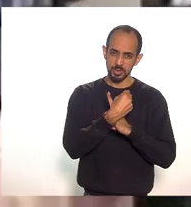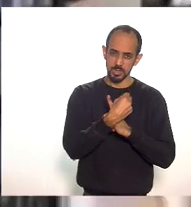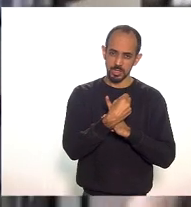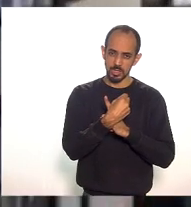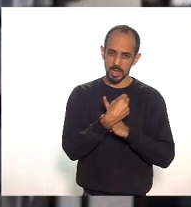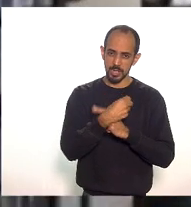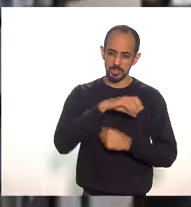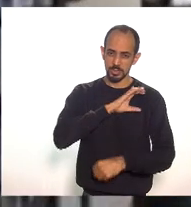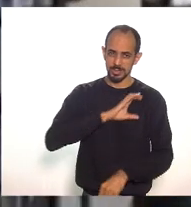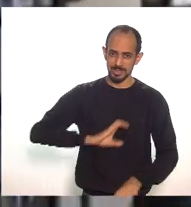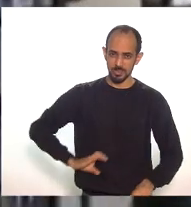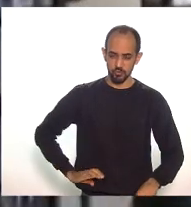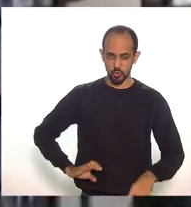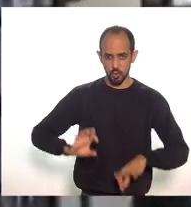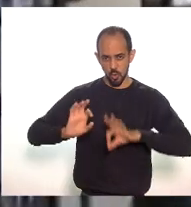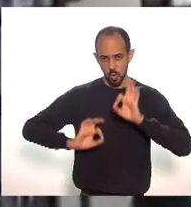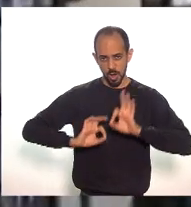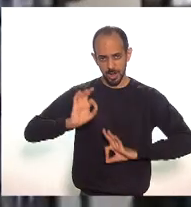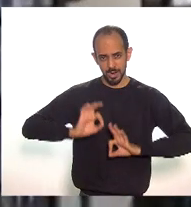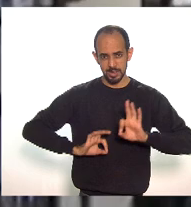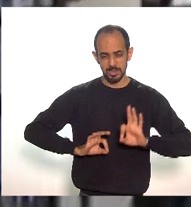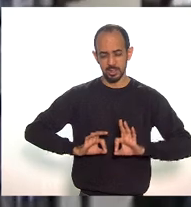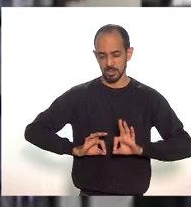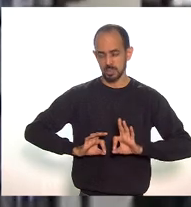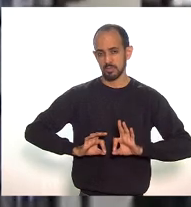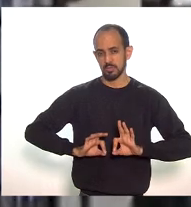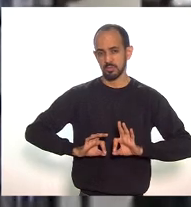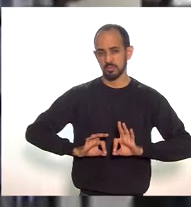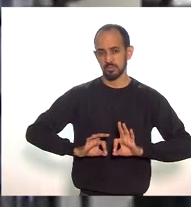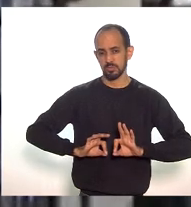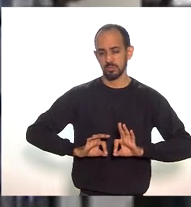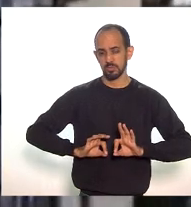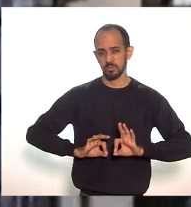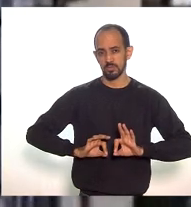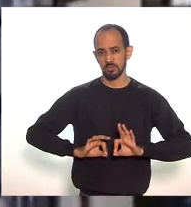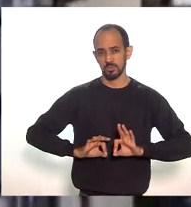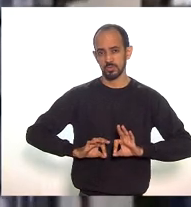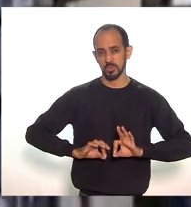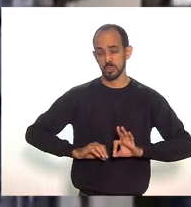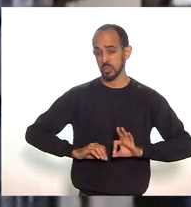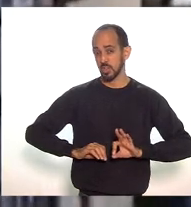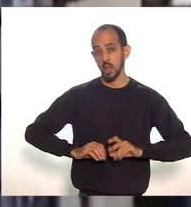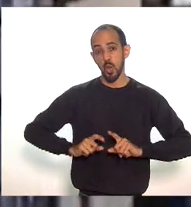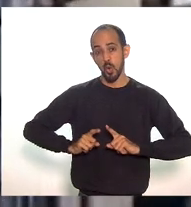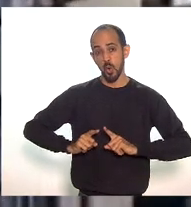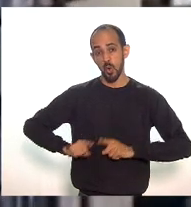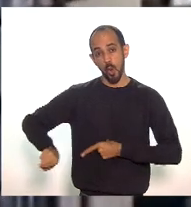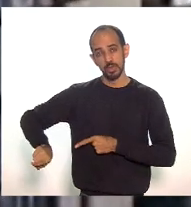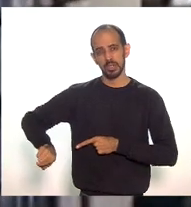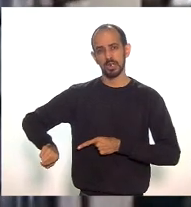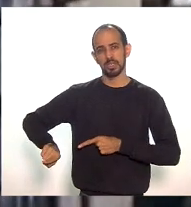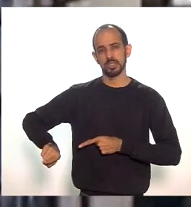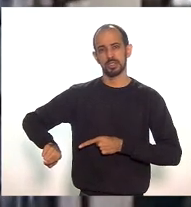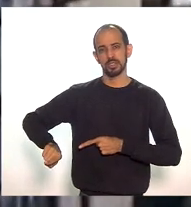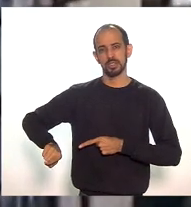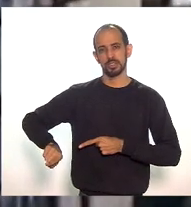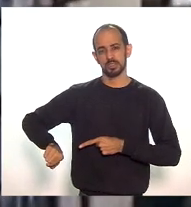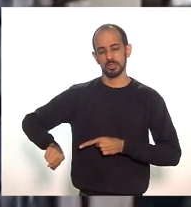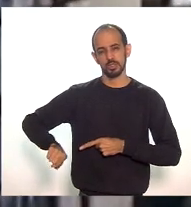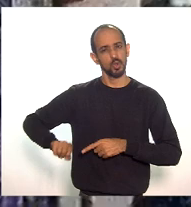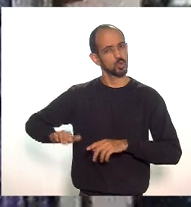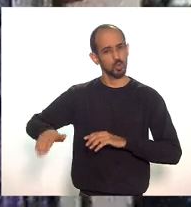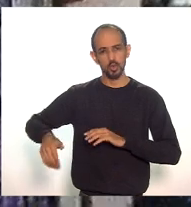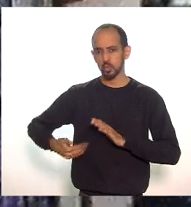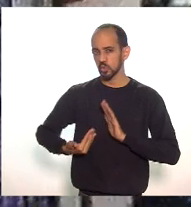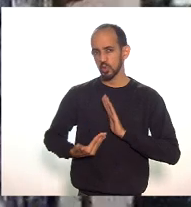organizada devidamente organizada totalmente contra é